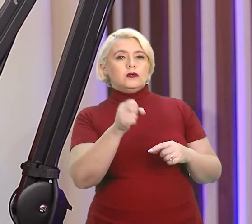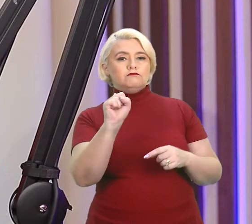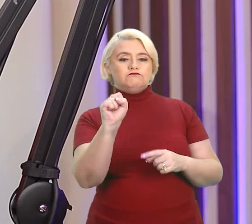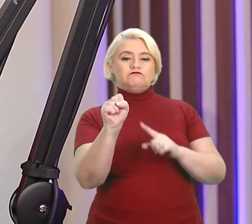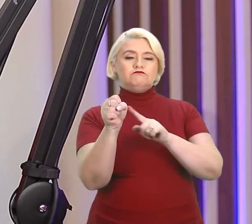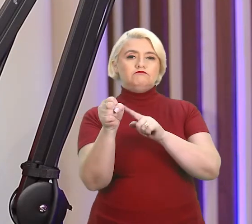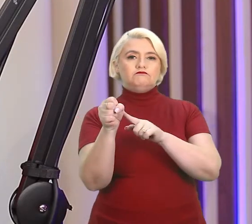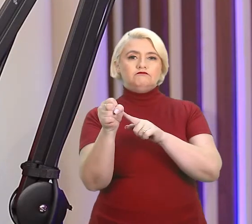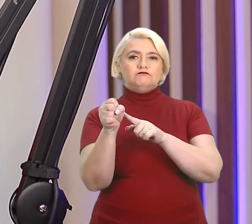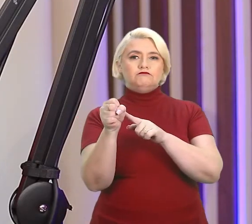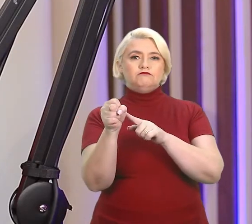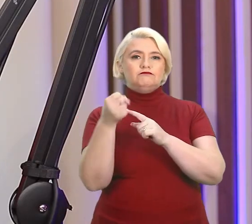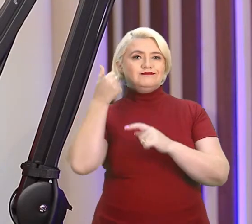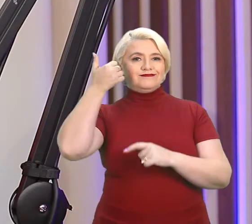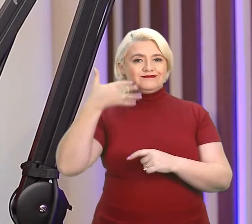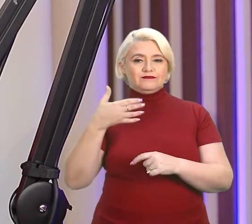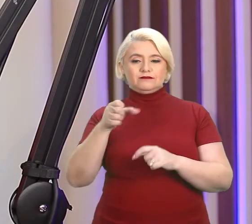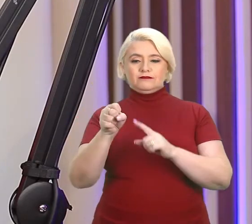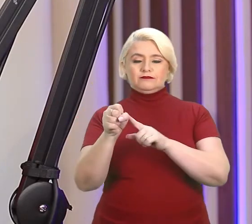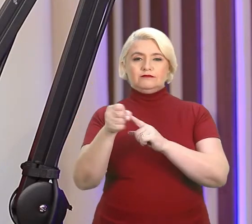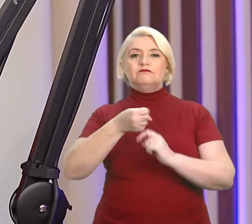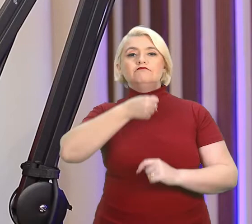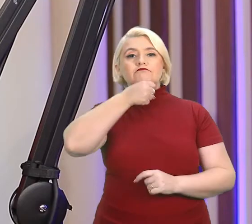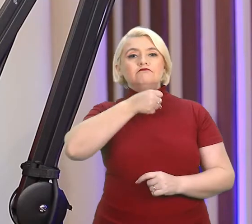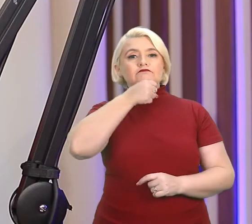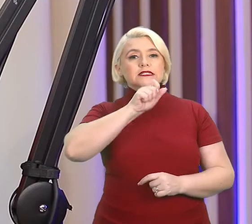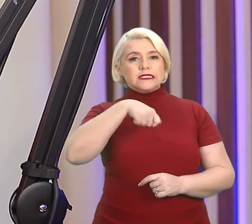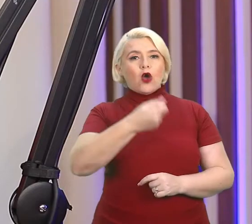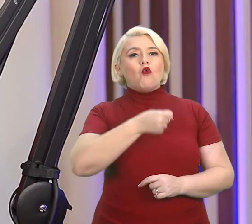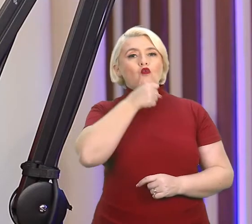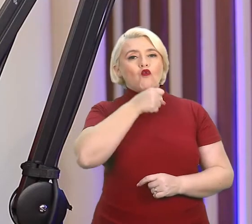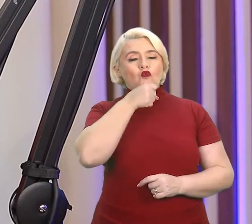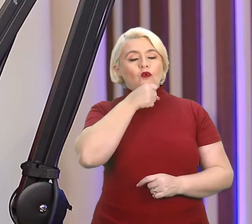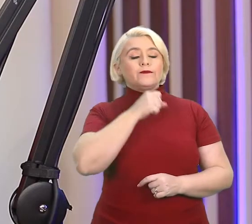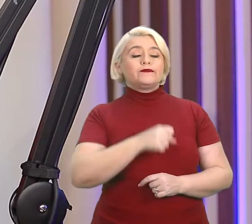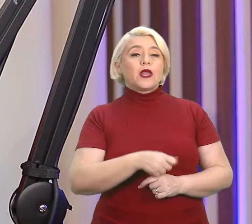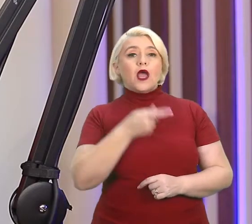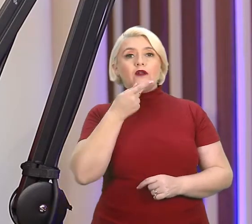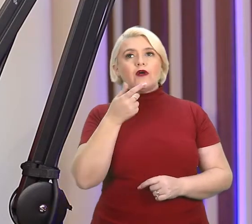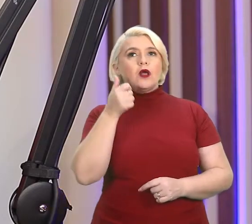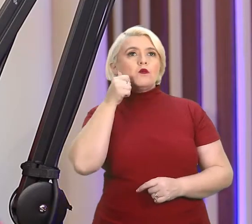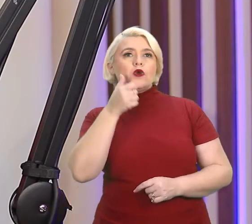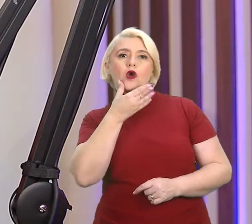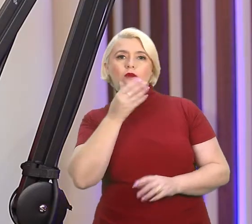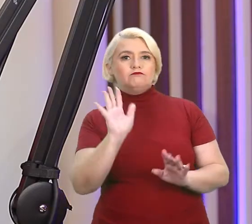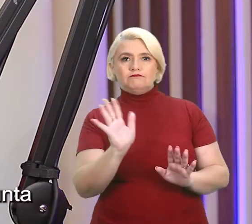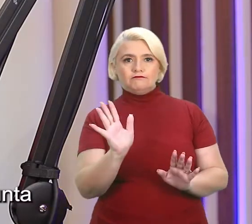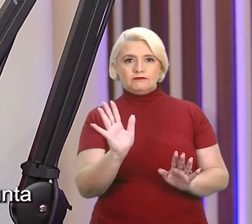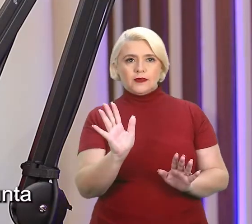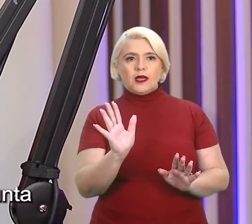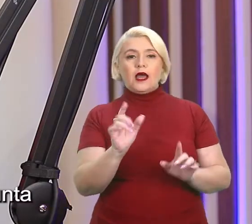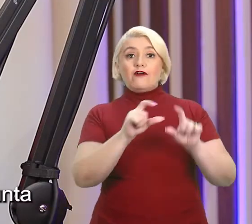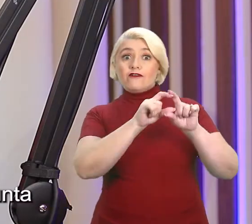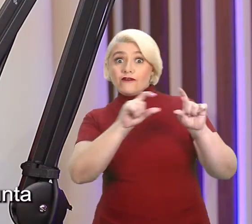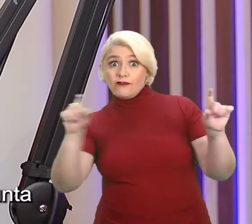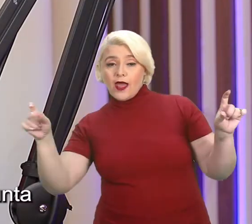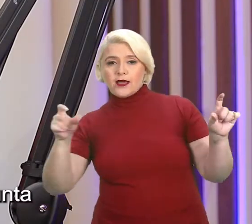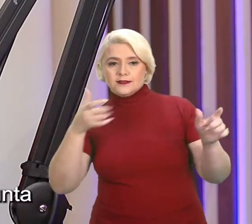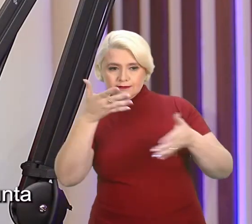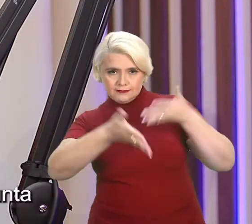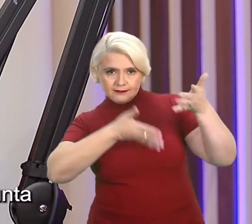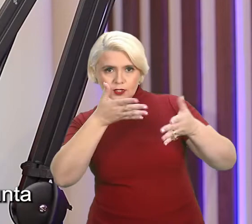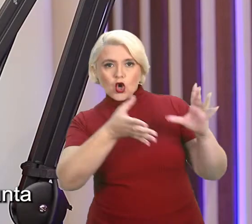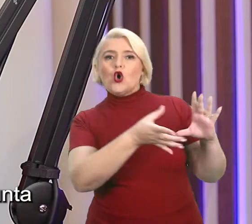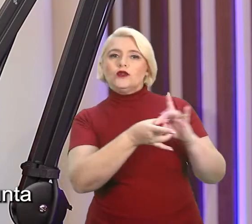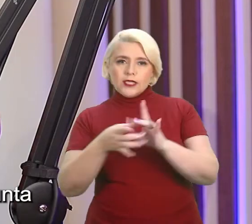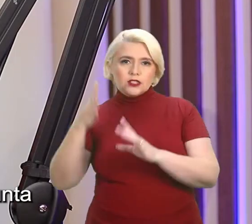fechada, batendo no queixo. Sim. Esse é o sinal de vô. Sim. E aí ele não faz homem ou mulher. E aí, no contexto,